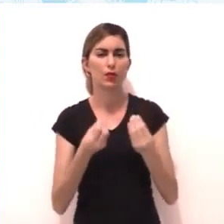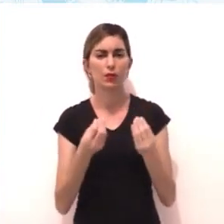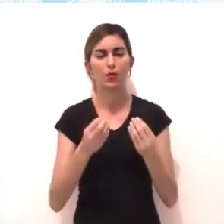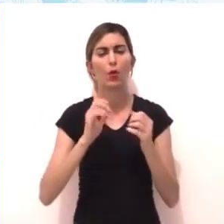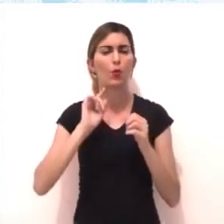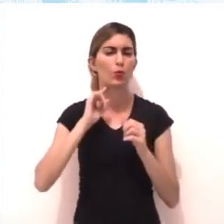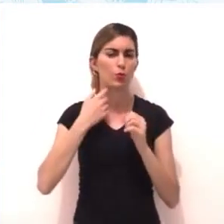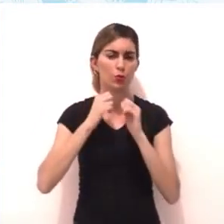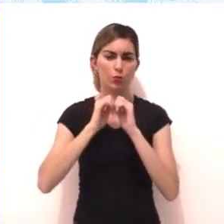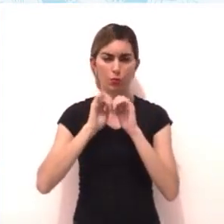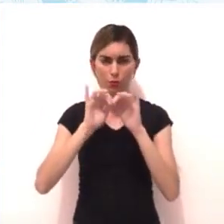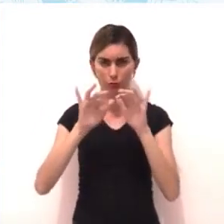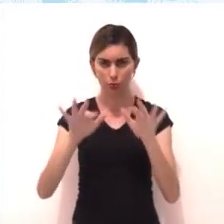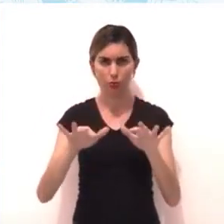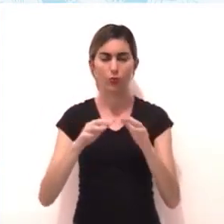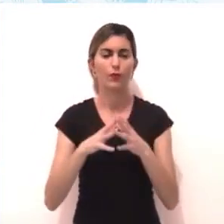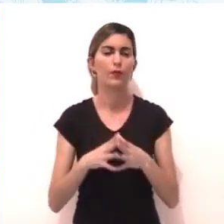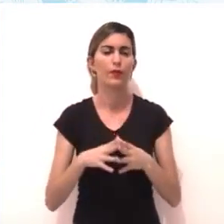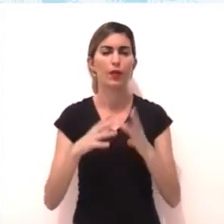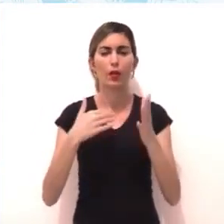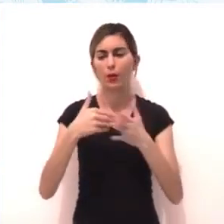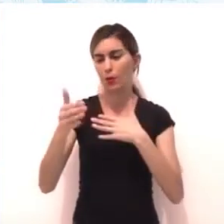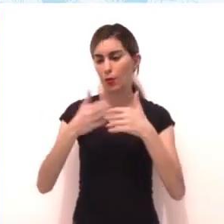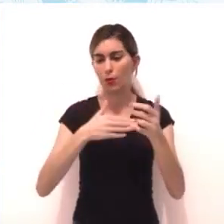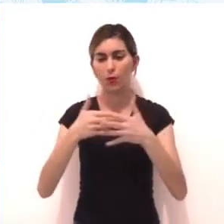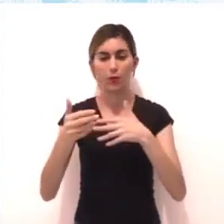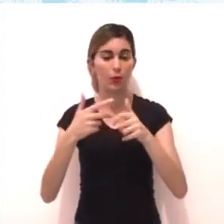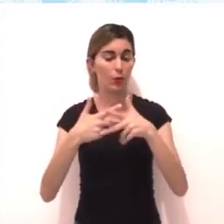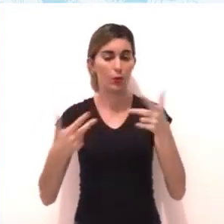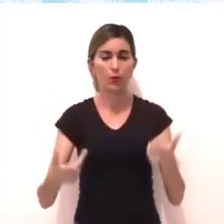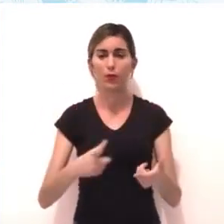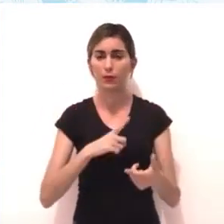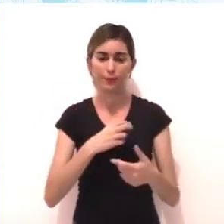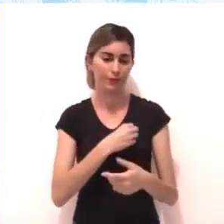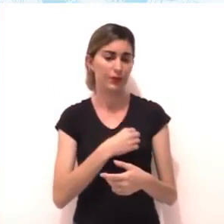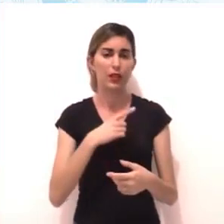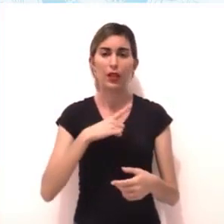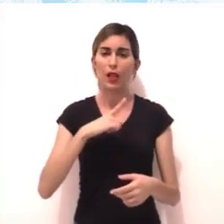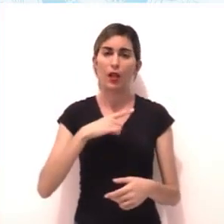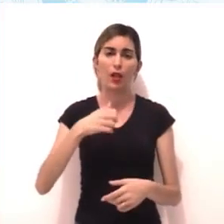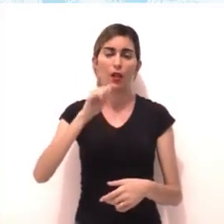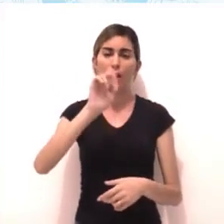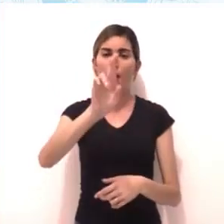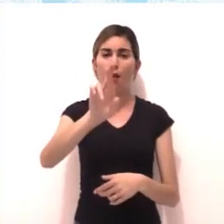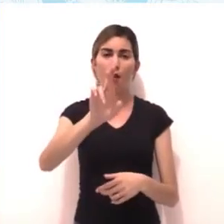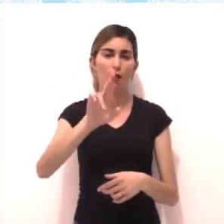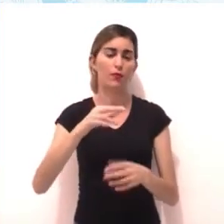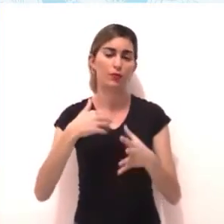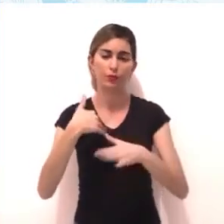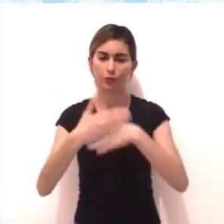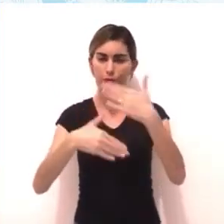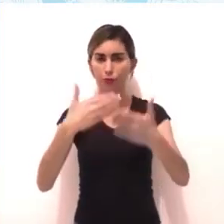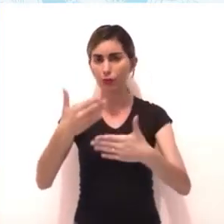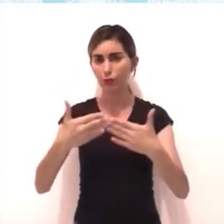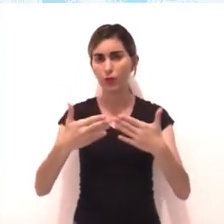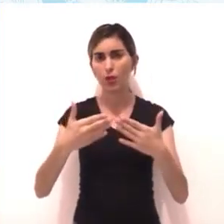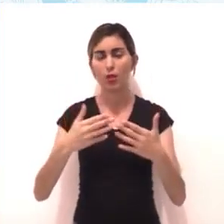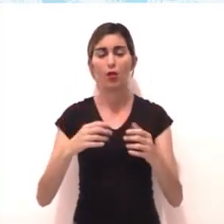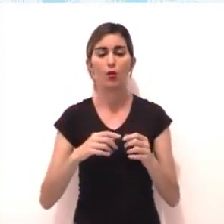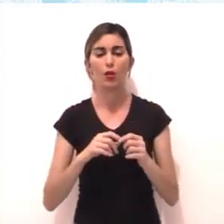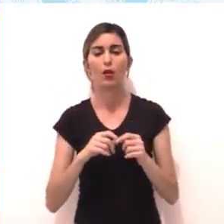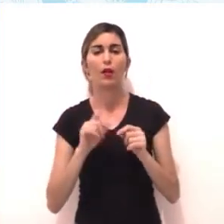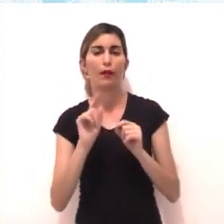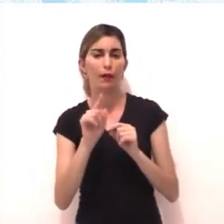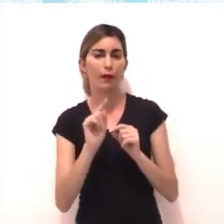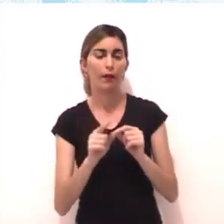Considera-se poluente atmosférico qualquer substância presente no ar que, devido à sua composição e